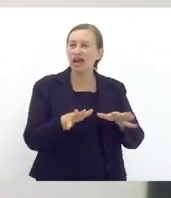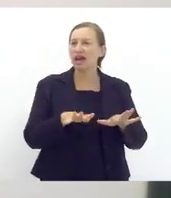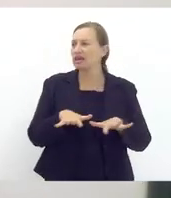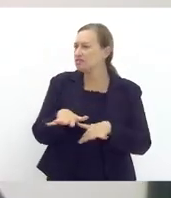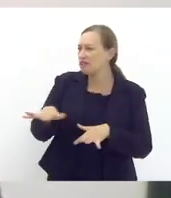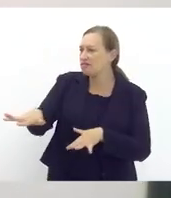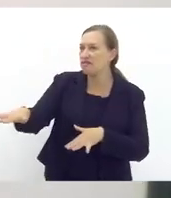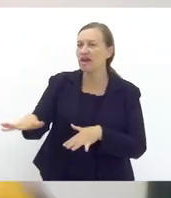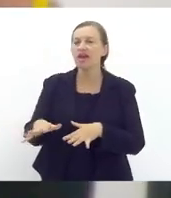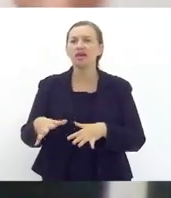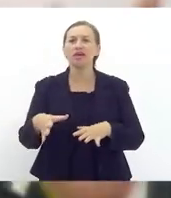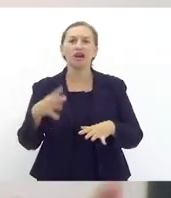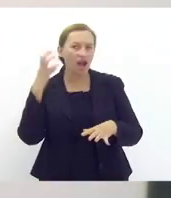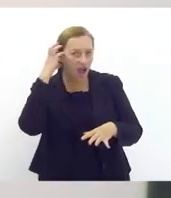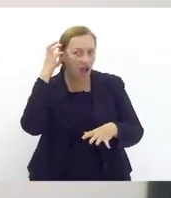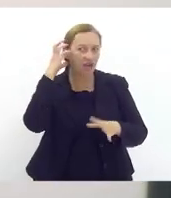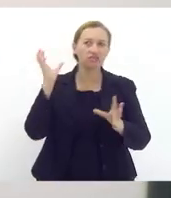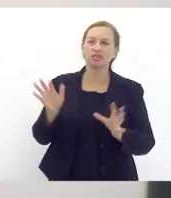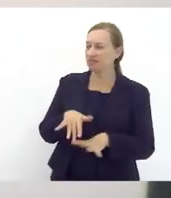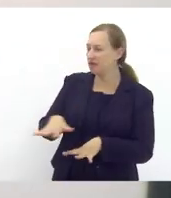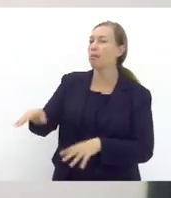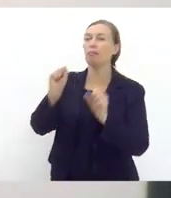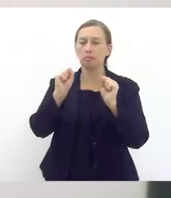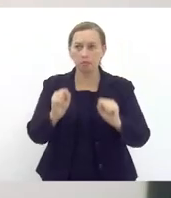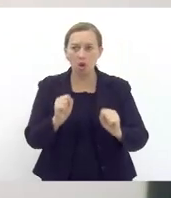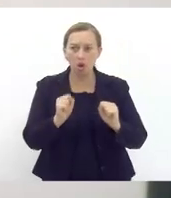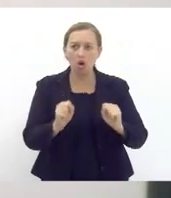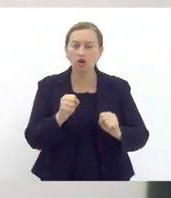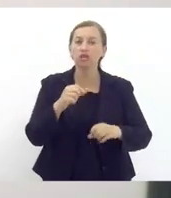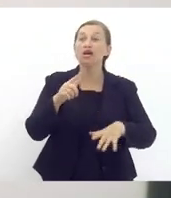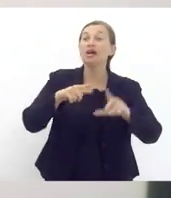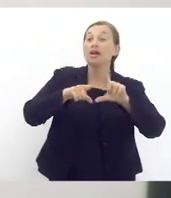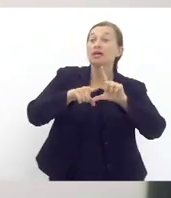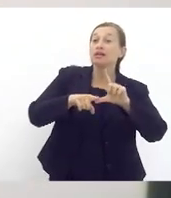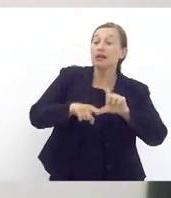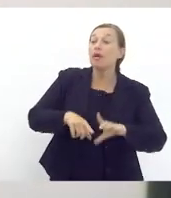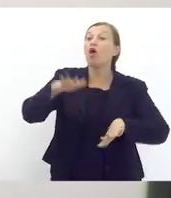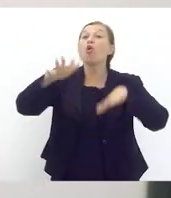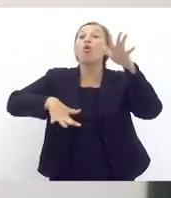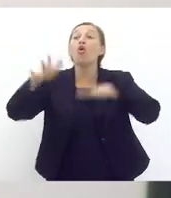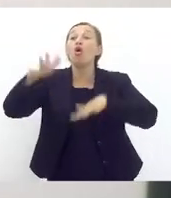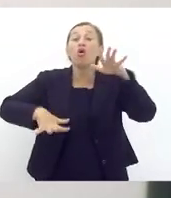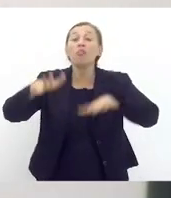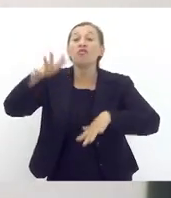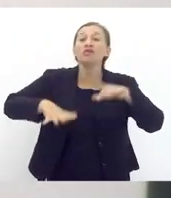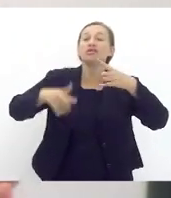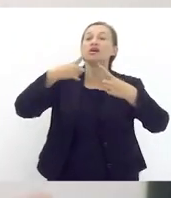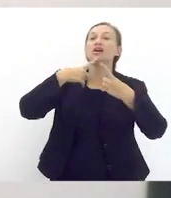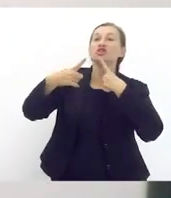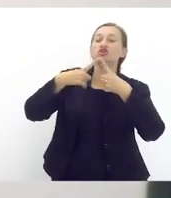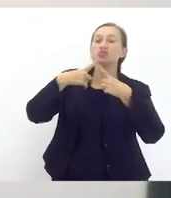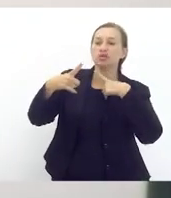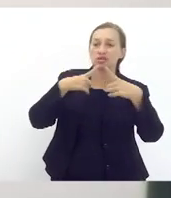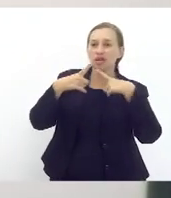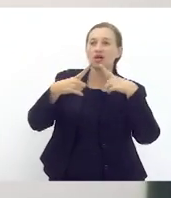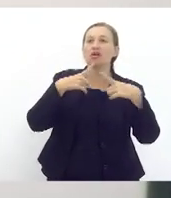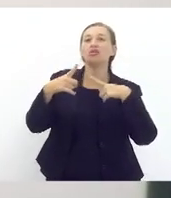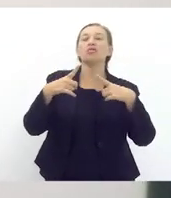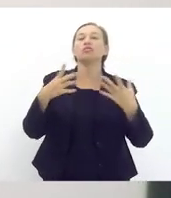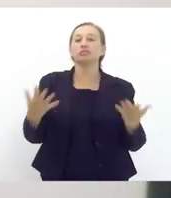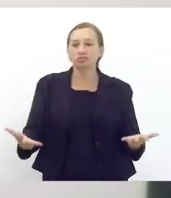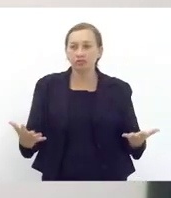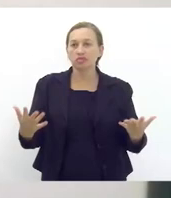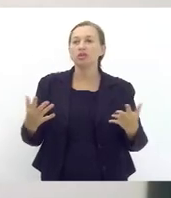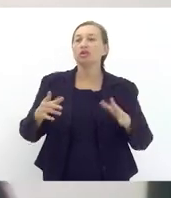com por exemplo rádio comunitária pode depende como que vai ser priorizado isso no debate político da relação sociedade civil poder público